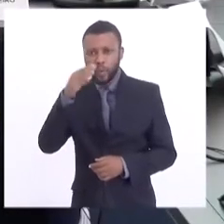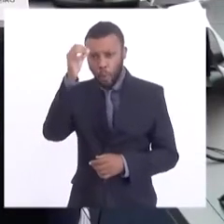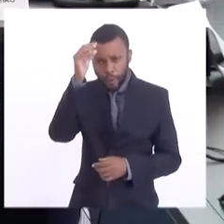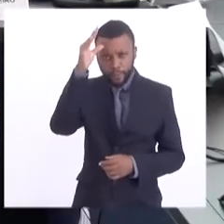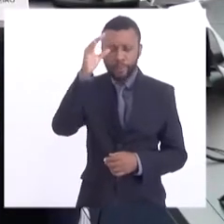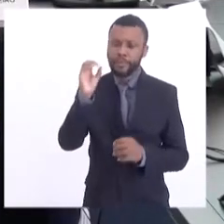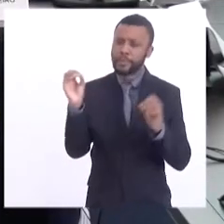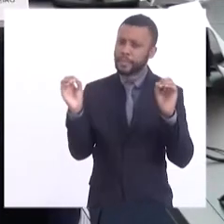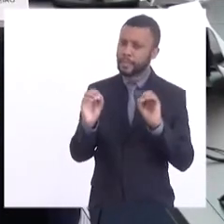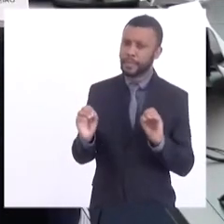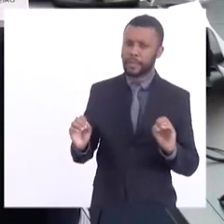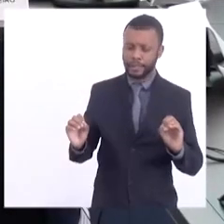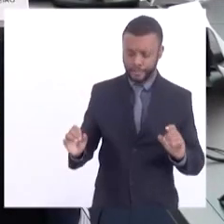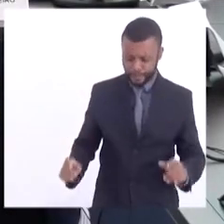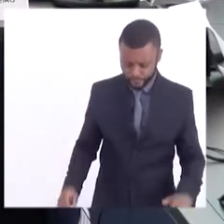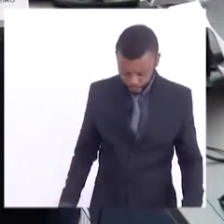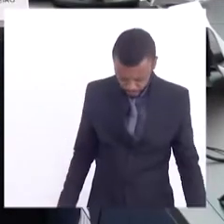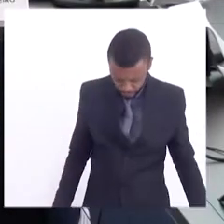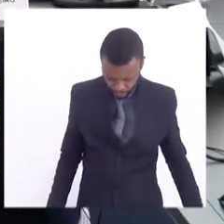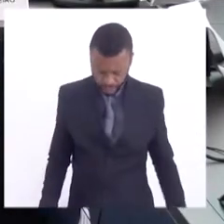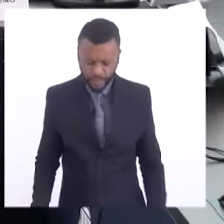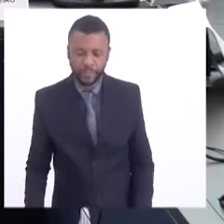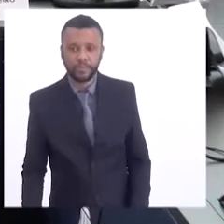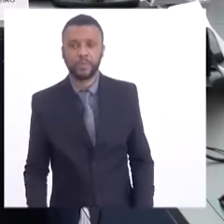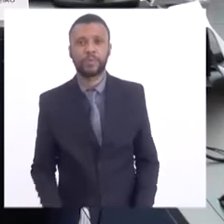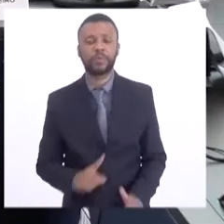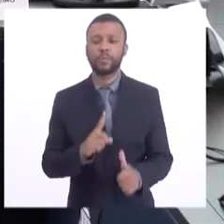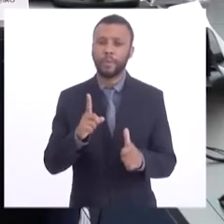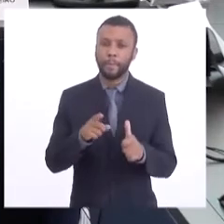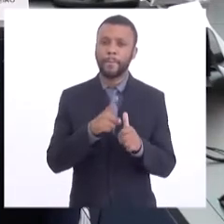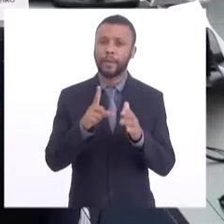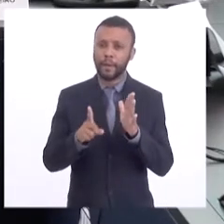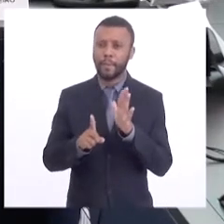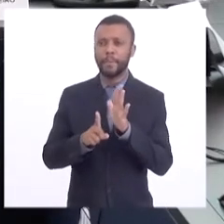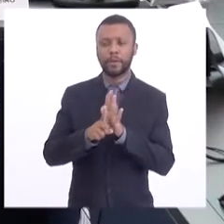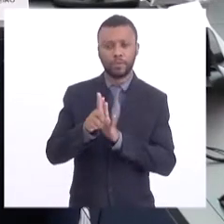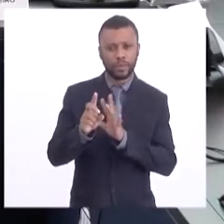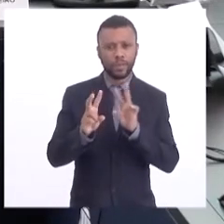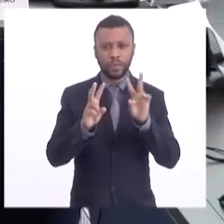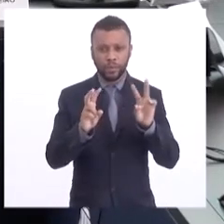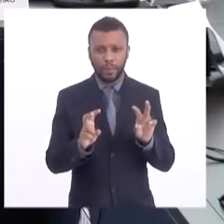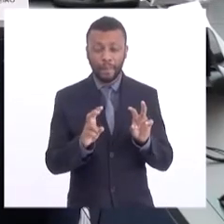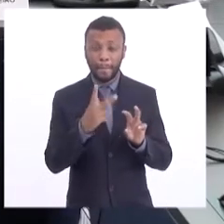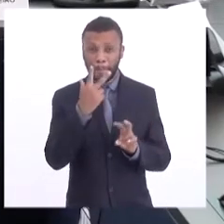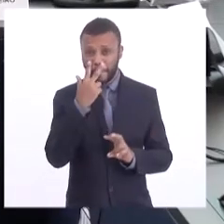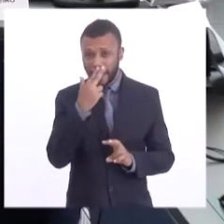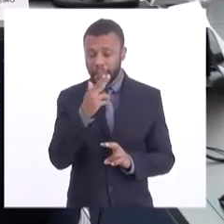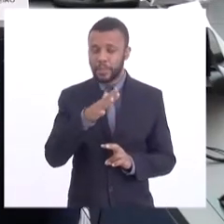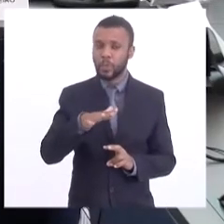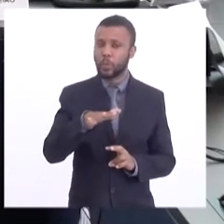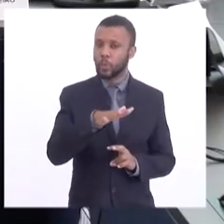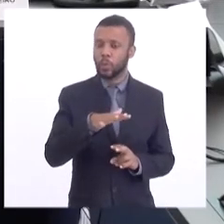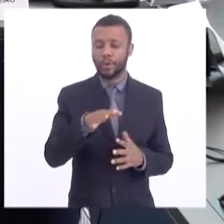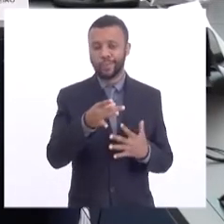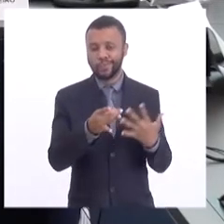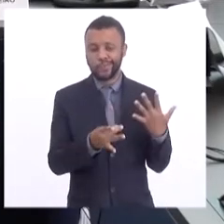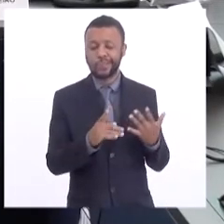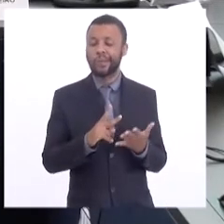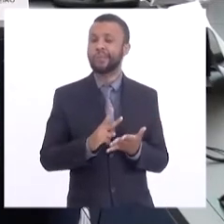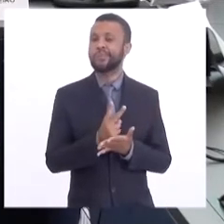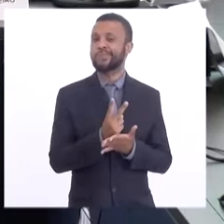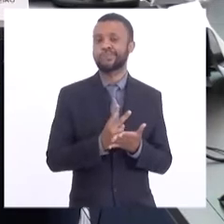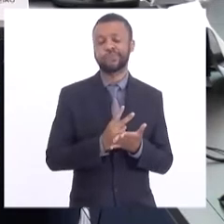e nem conhecimento então é a primeira questão sobre os controles me pareceu bastante isso vem me incomodando